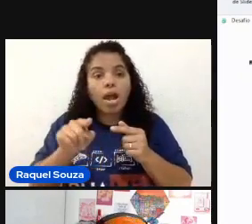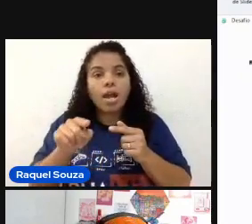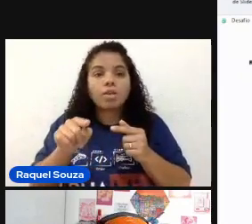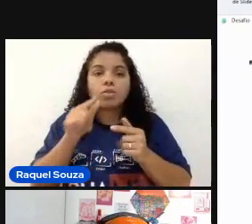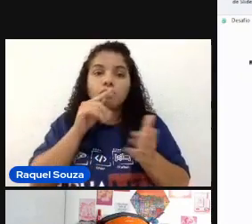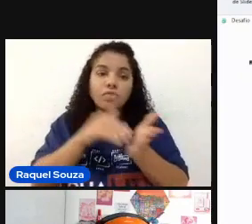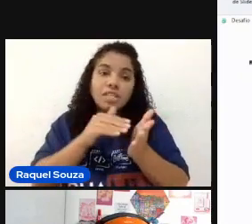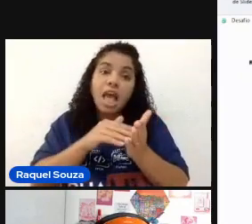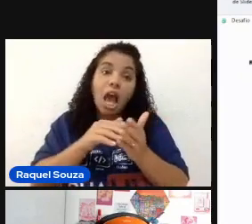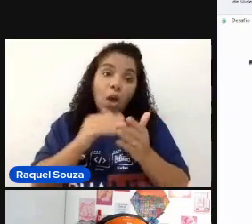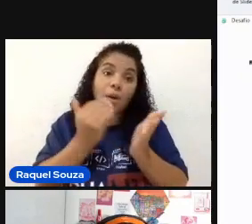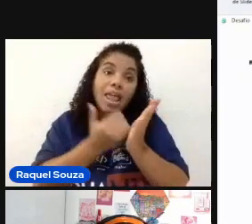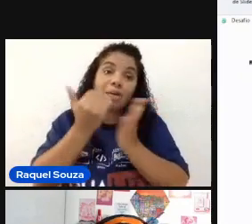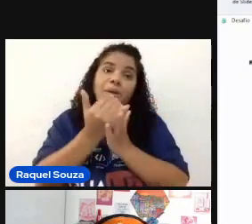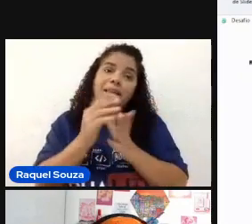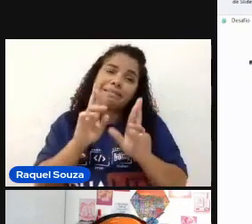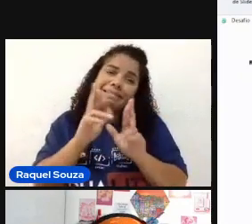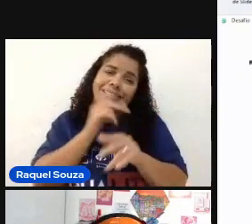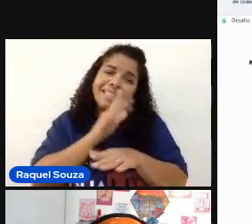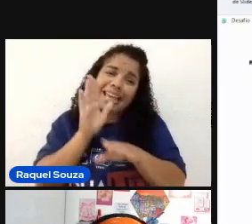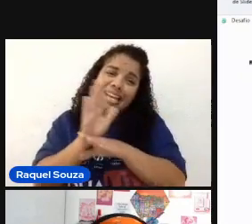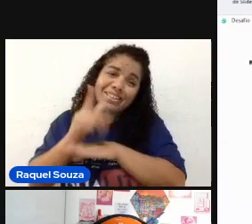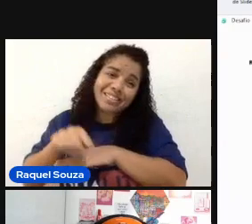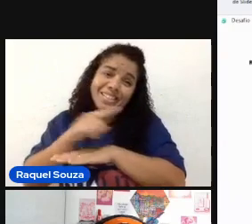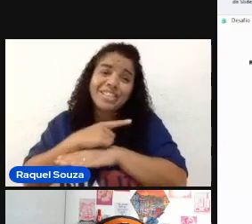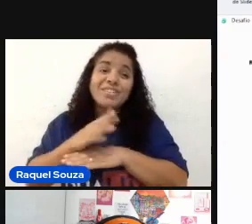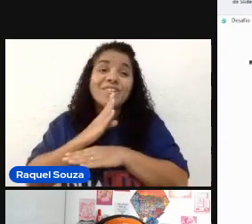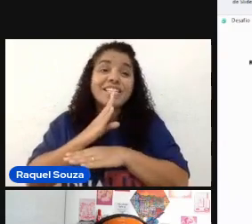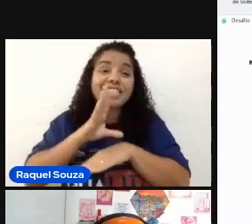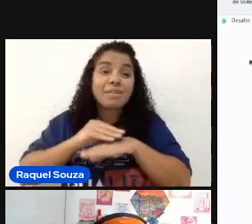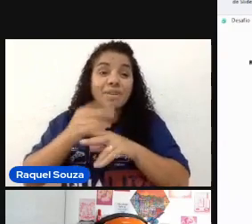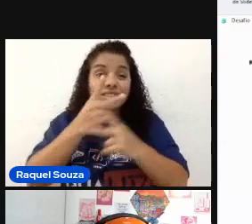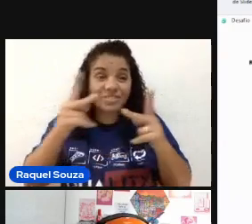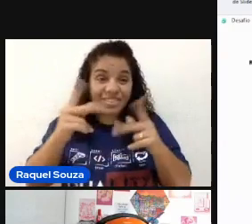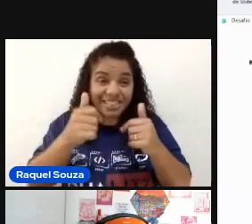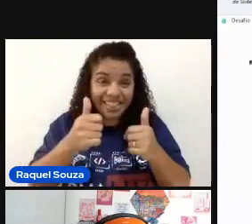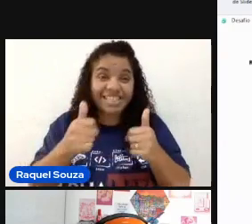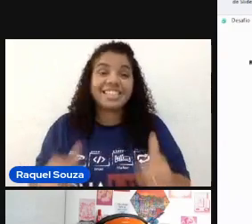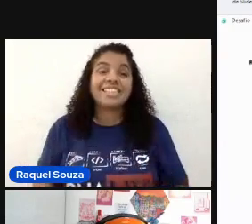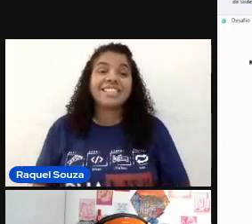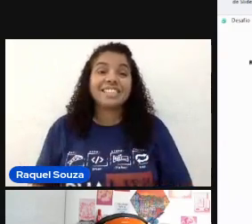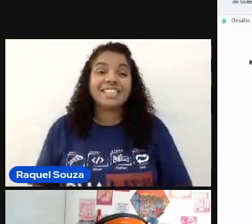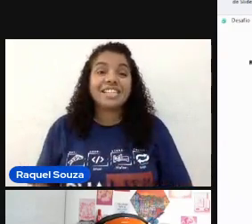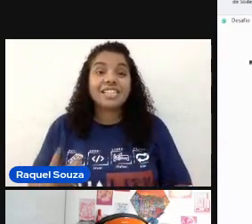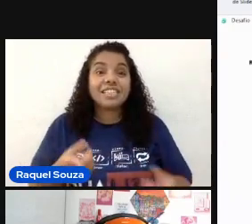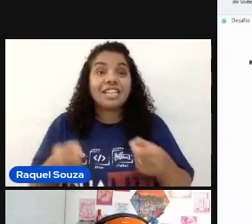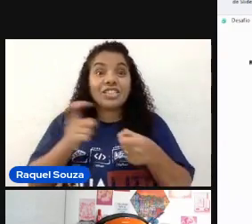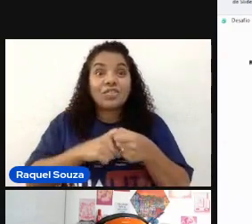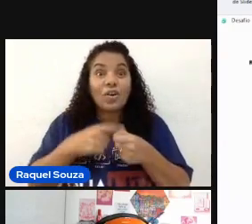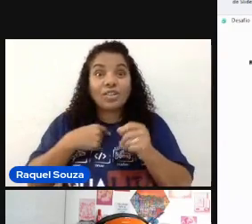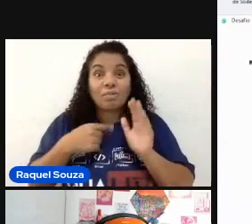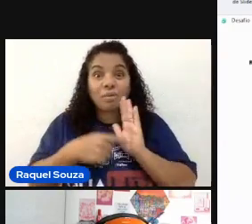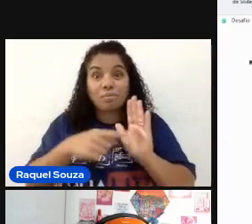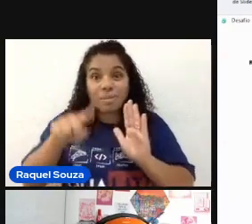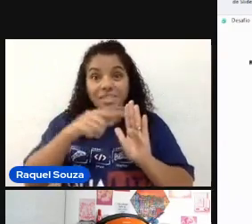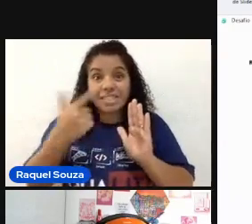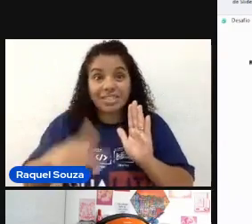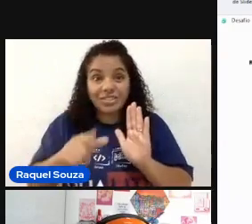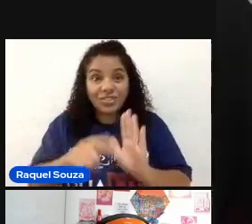espero ter contribuído com o conhecimento de vocês, tá? Deixa eu voltar para a minha apresentação de